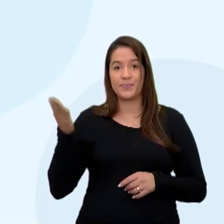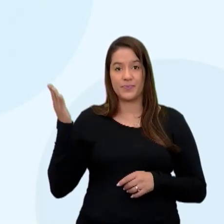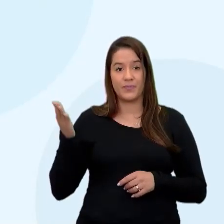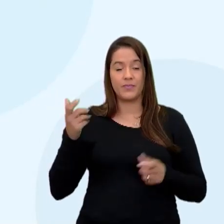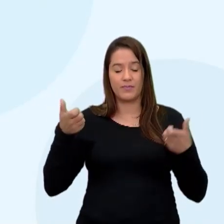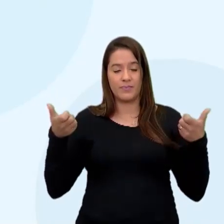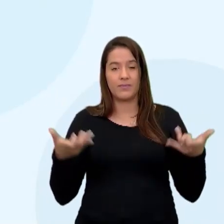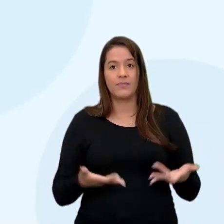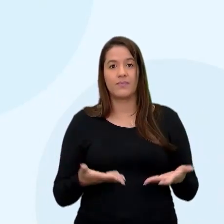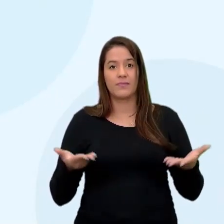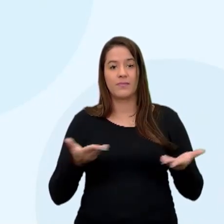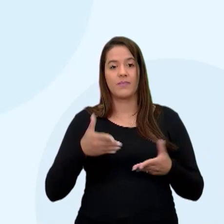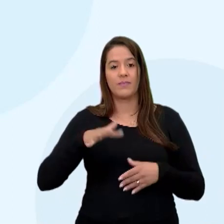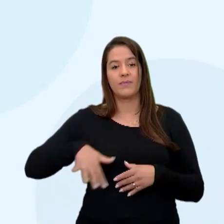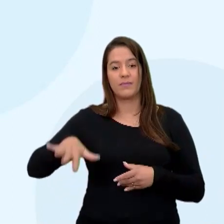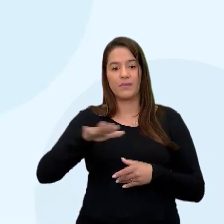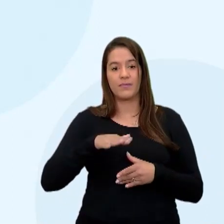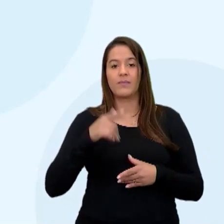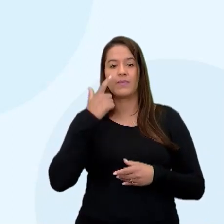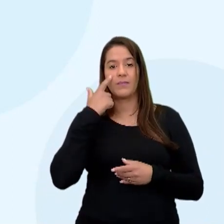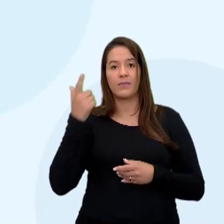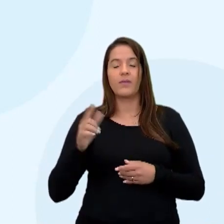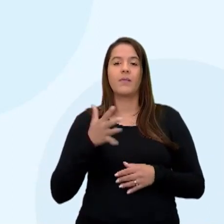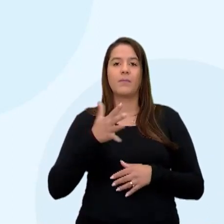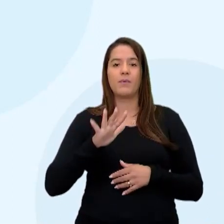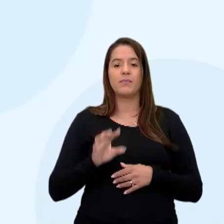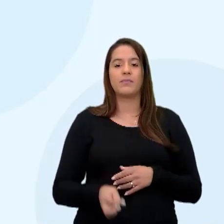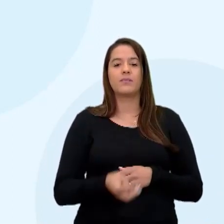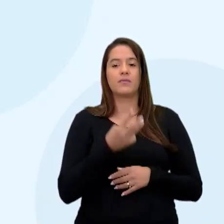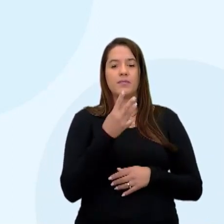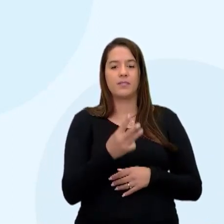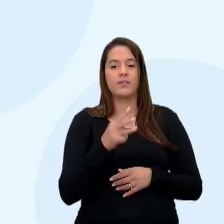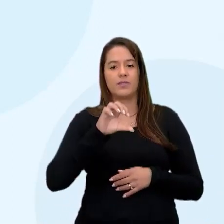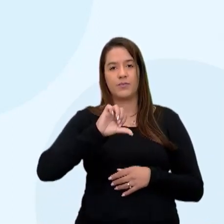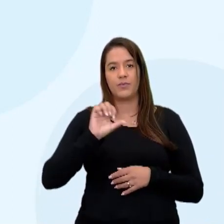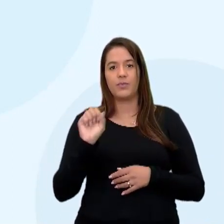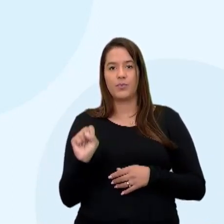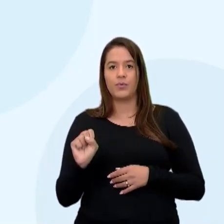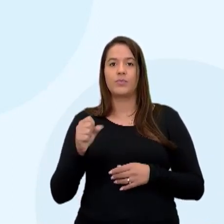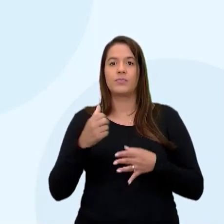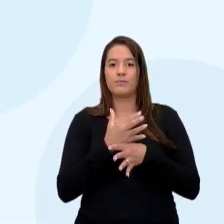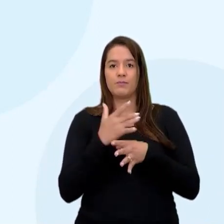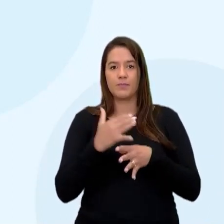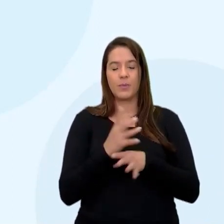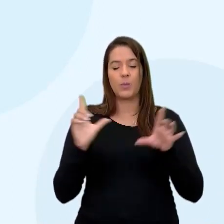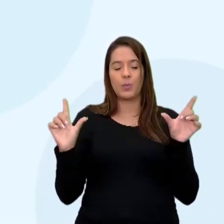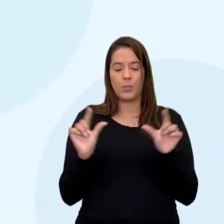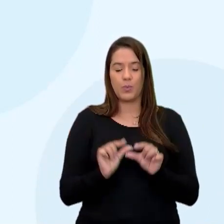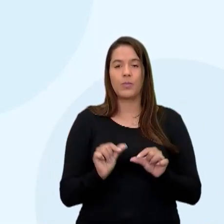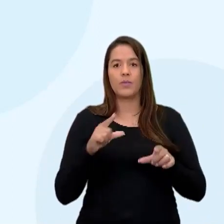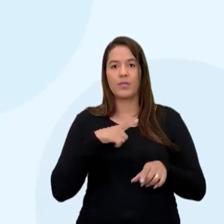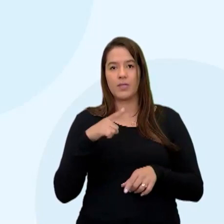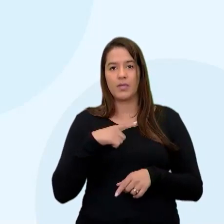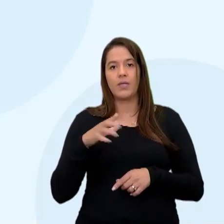o centro de zona. Então ele é formado aí por 398 cidades que tem o menor porte, com atuação